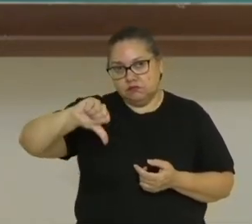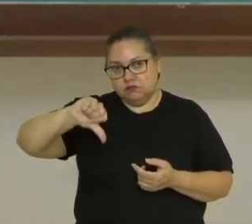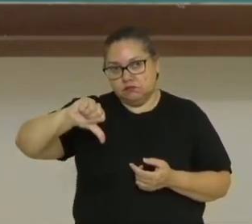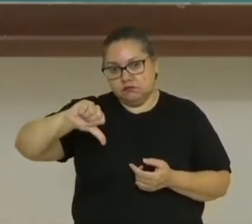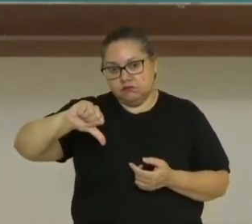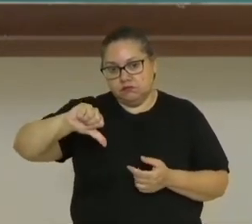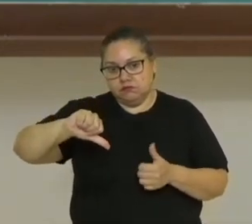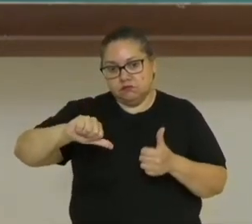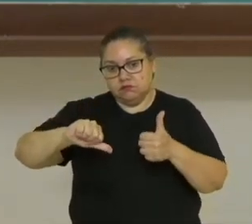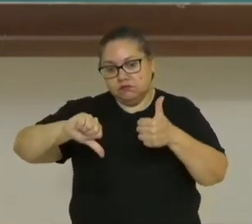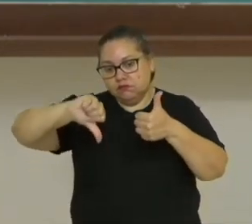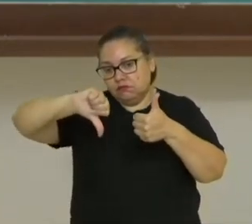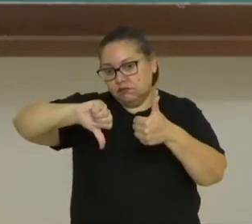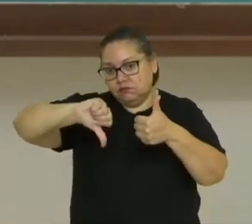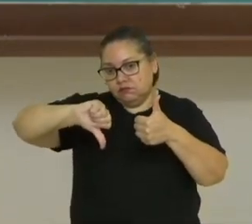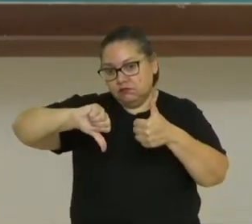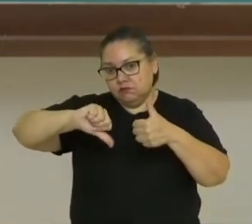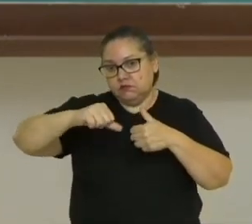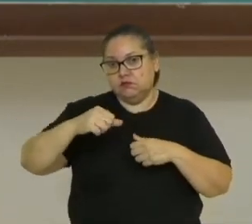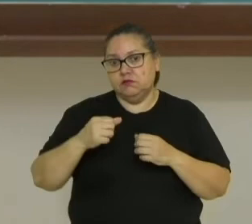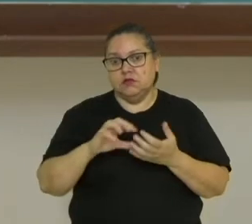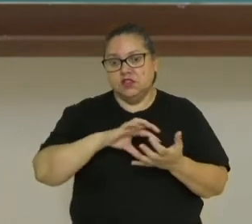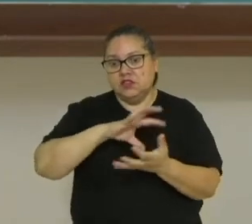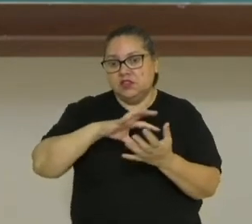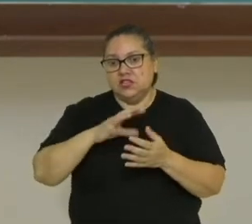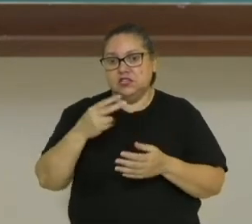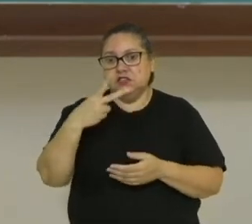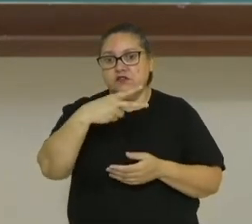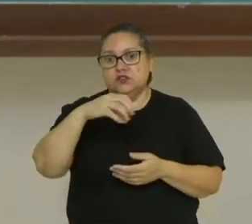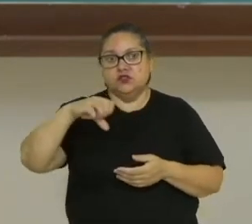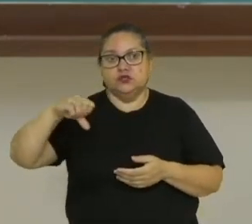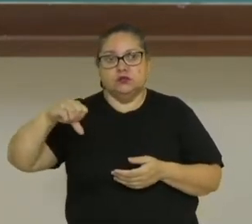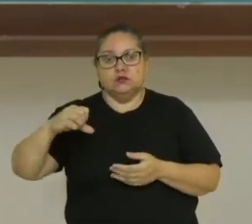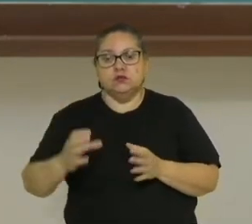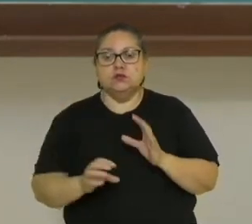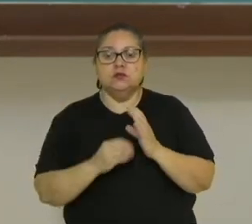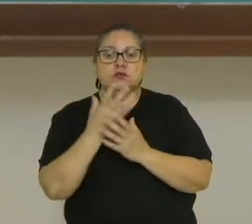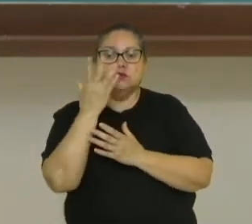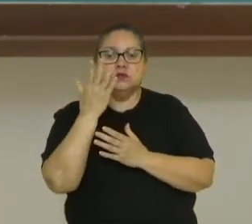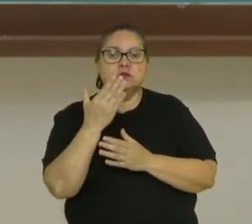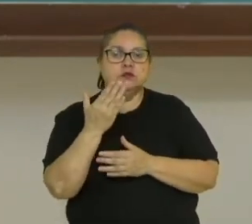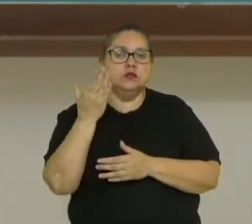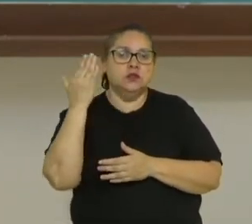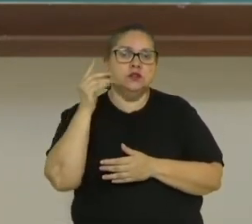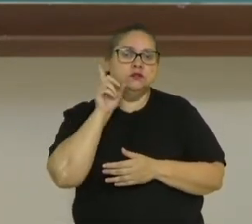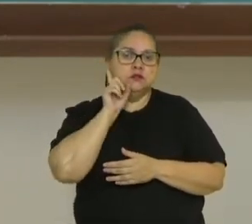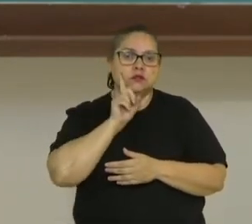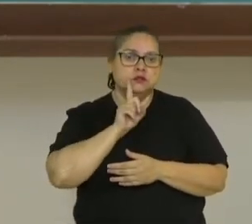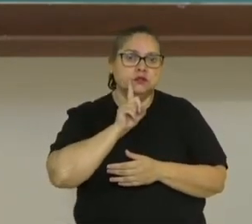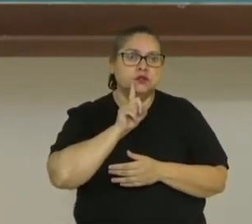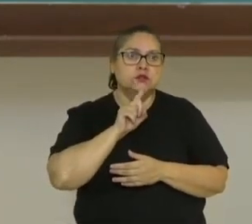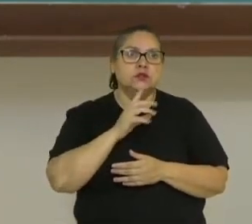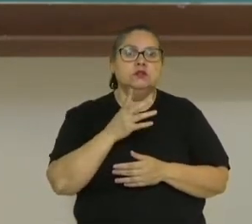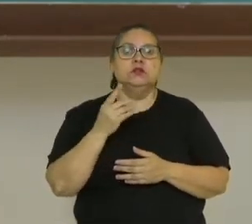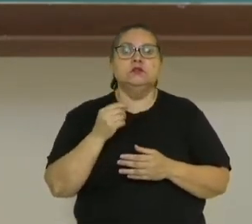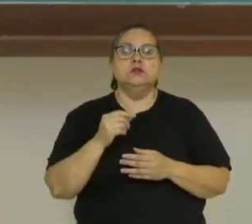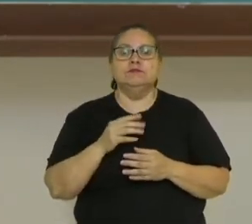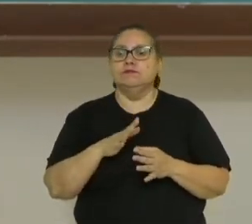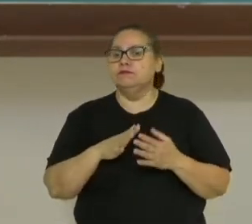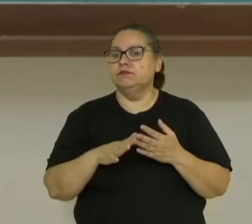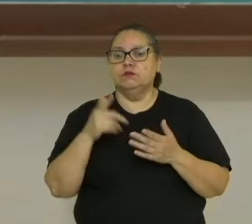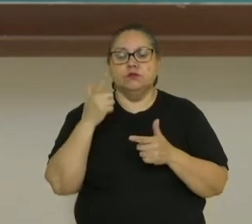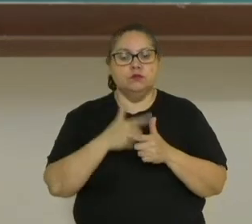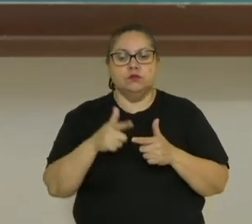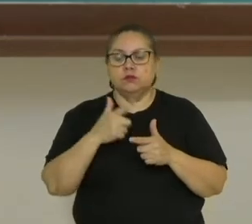negativos. Sobre a crise de 29, ela aconteceu, né, lá nos Estados Unidos e ela afetou o